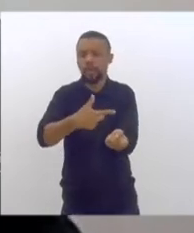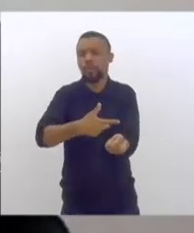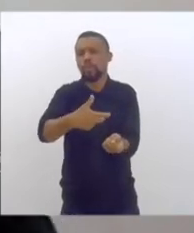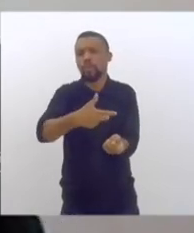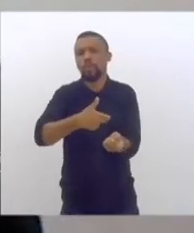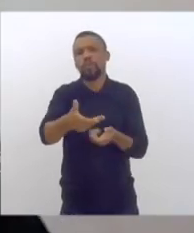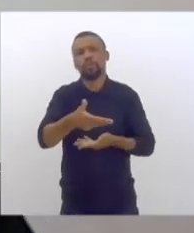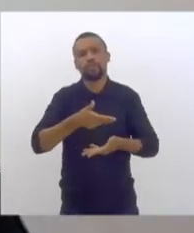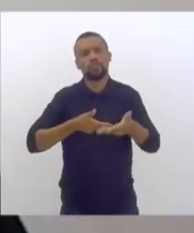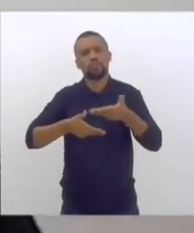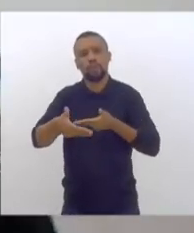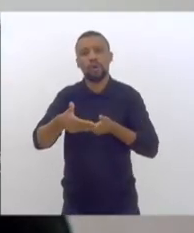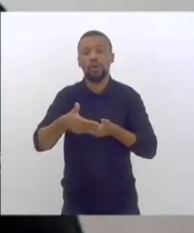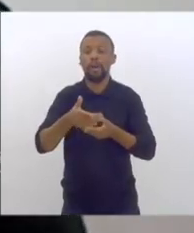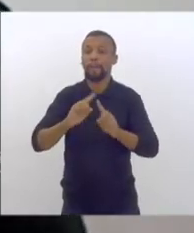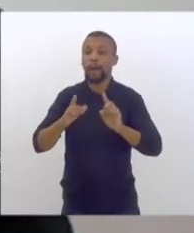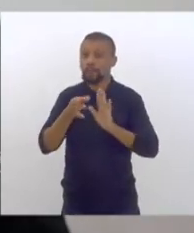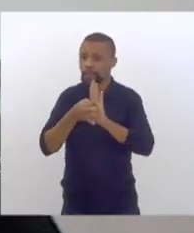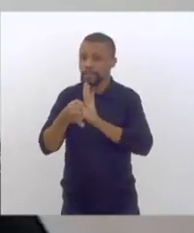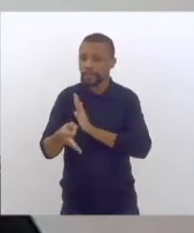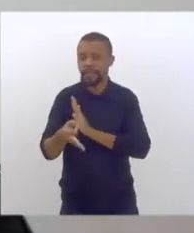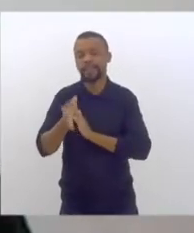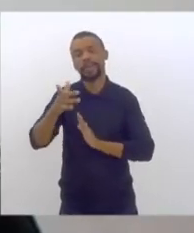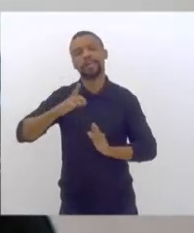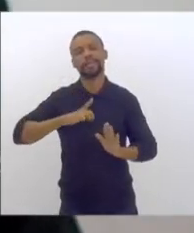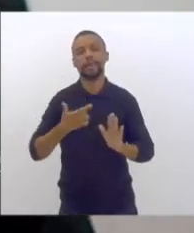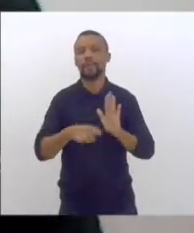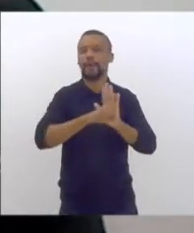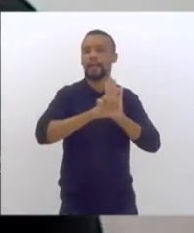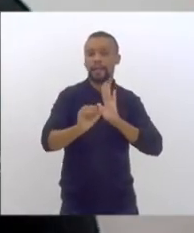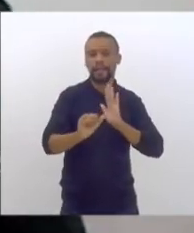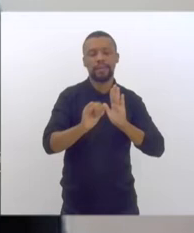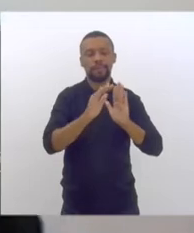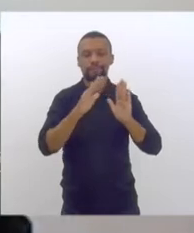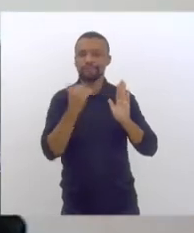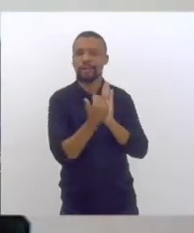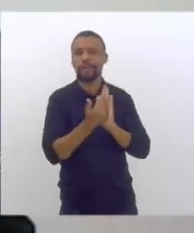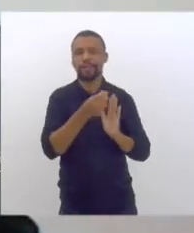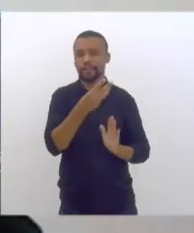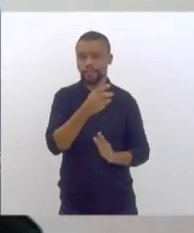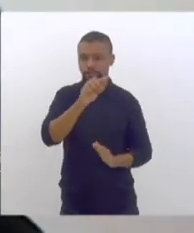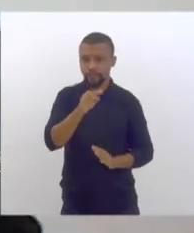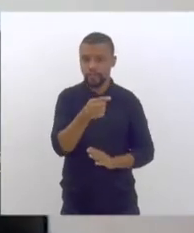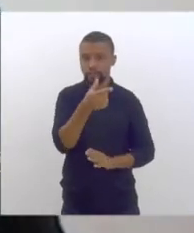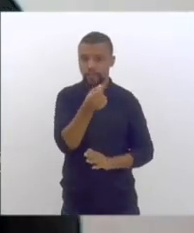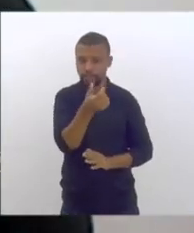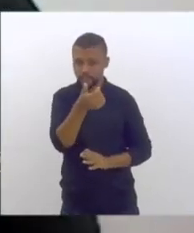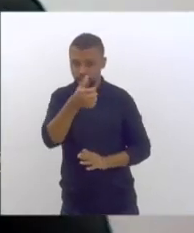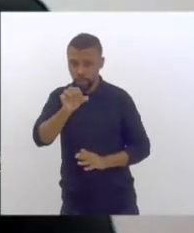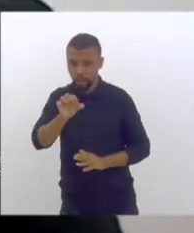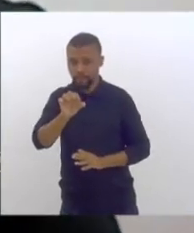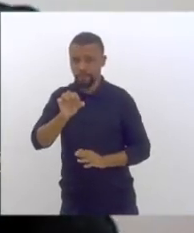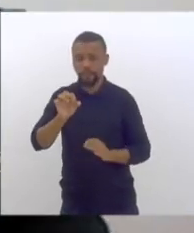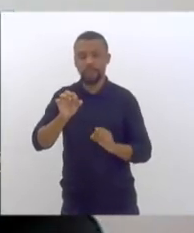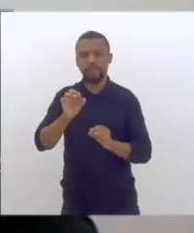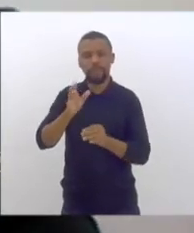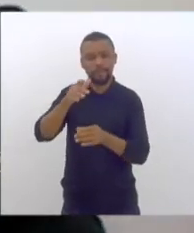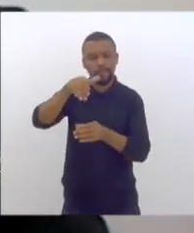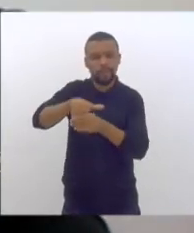1.500 83/2019 em discussão e em votação aprovado